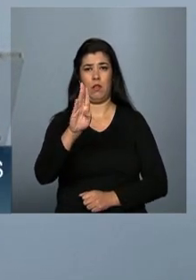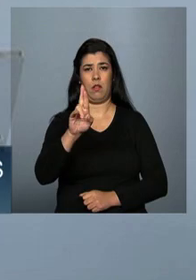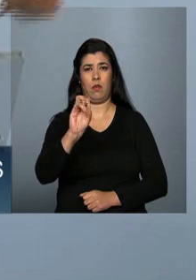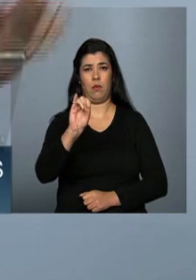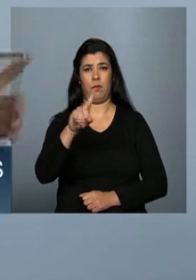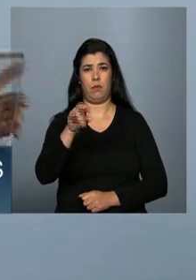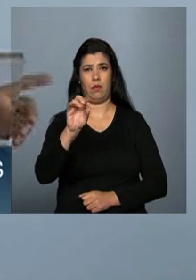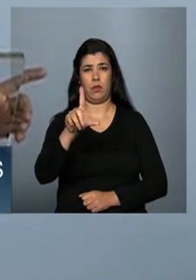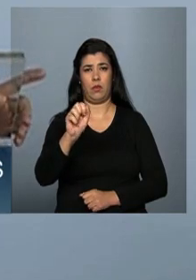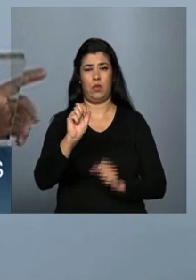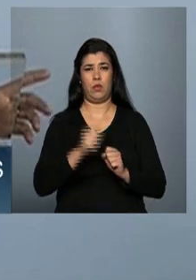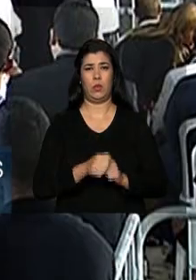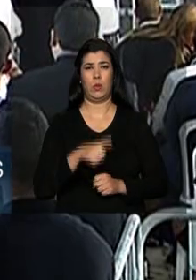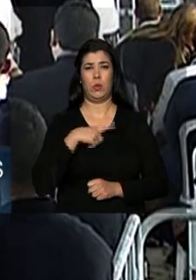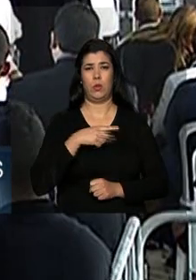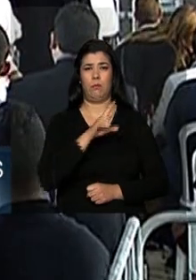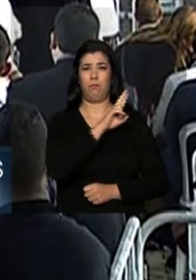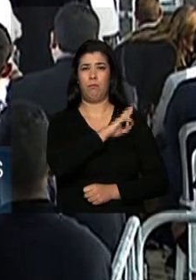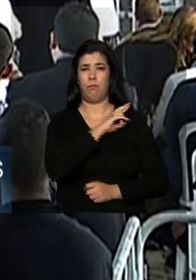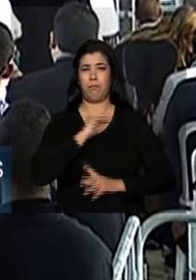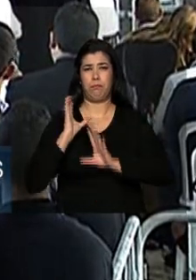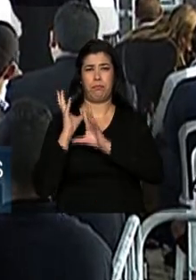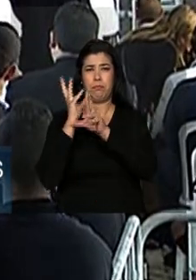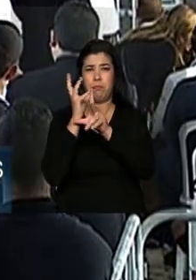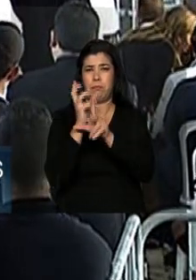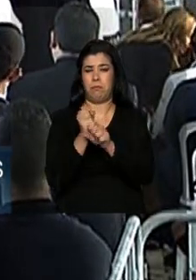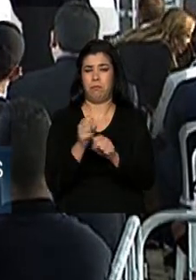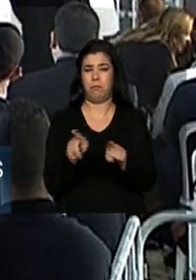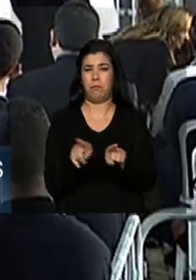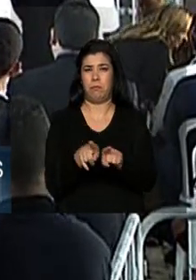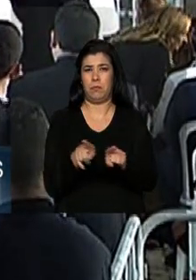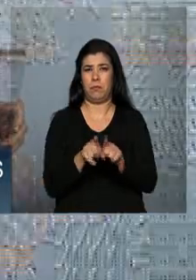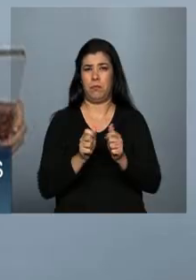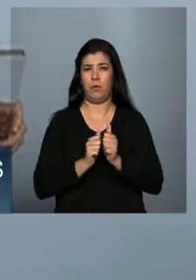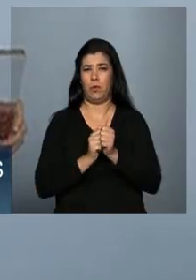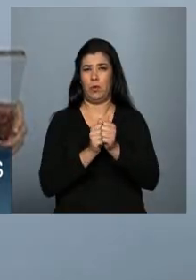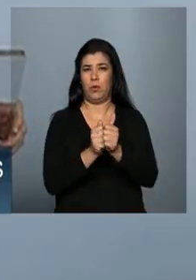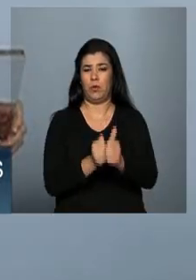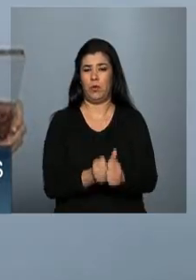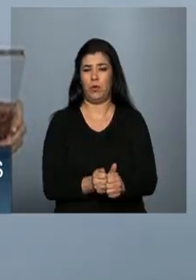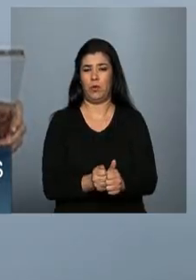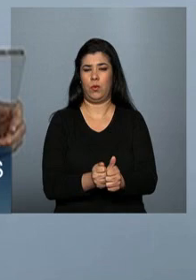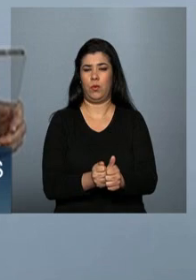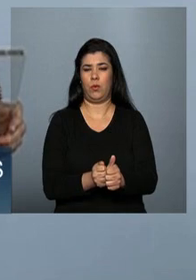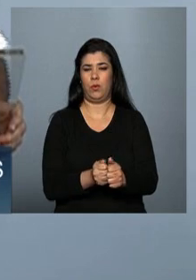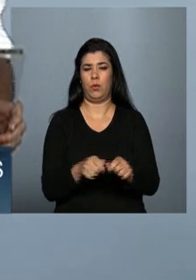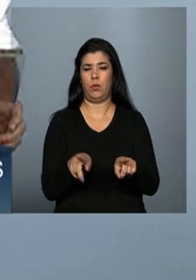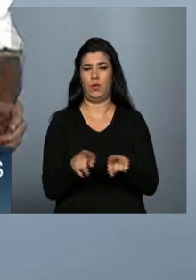mais crítico ao governo da Vitória, mas sabe que o governador Brizola tem que ser de todo